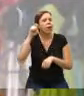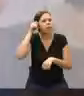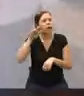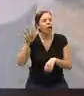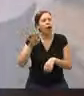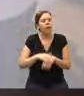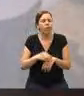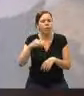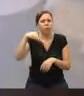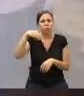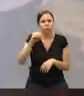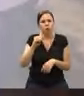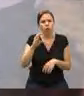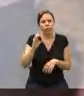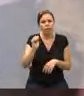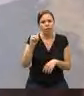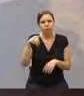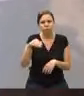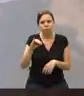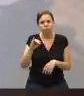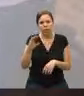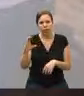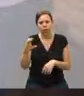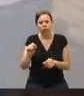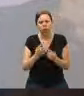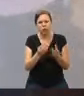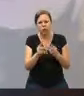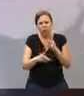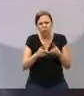o que a gente percebe são muitos órfãos,